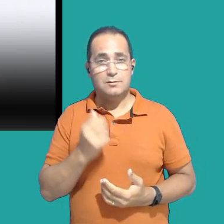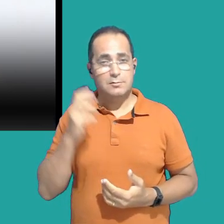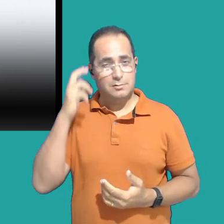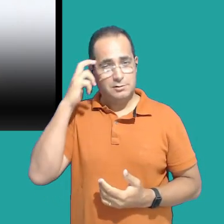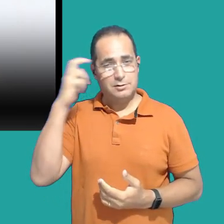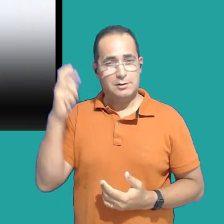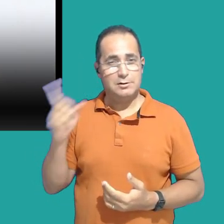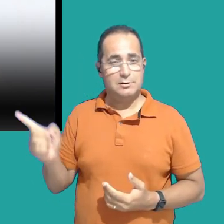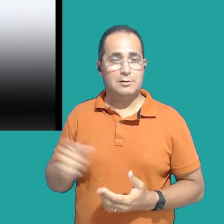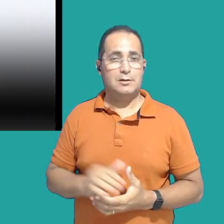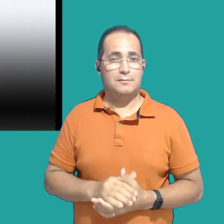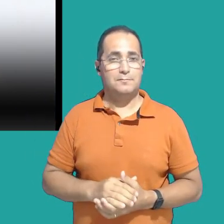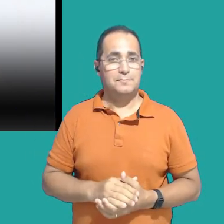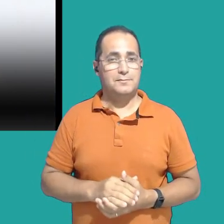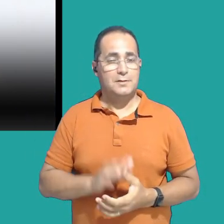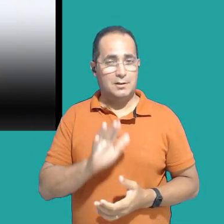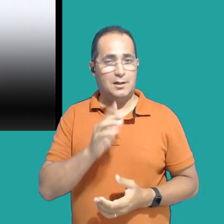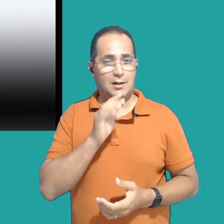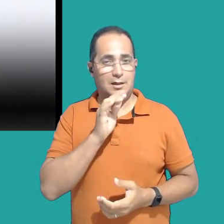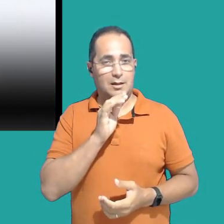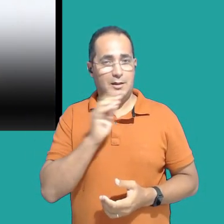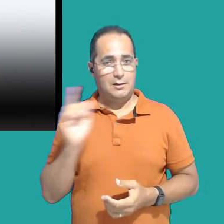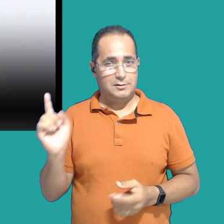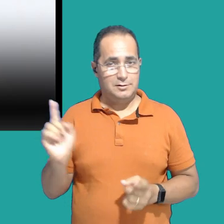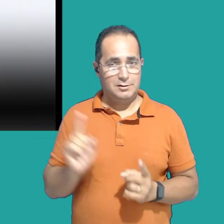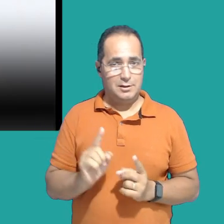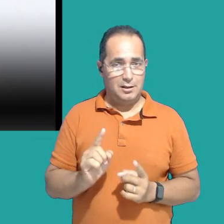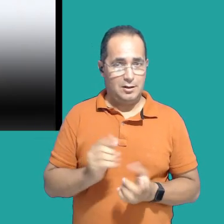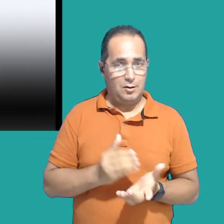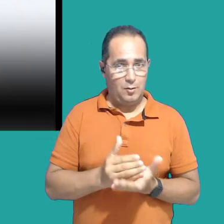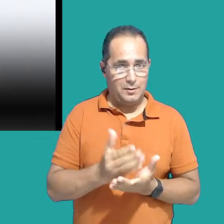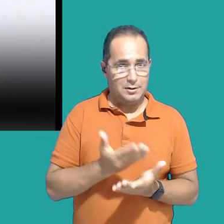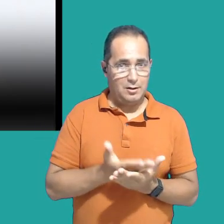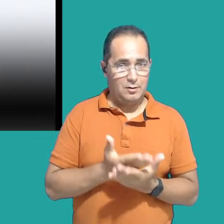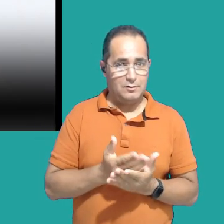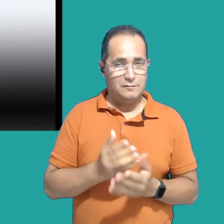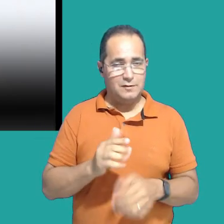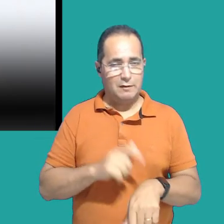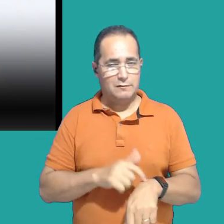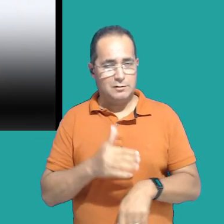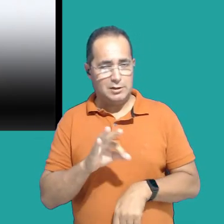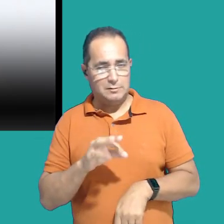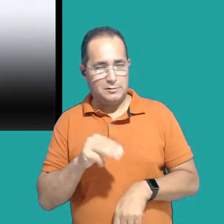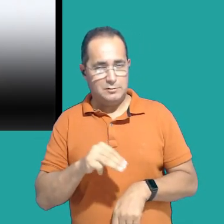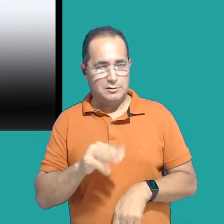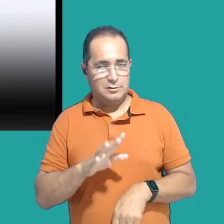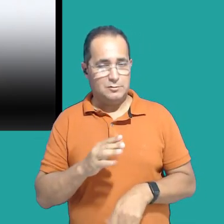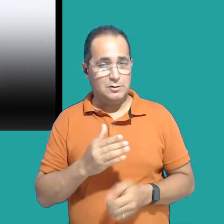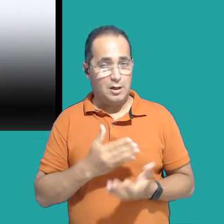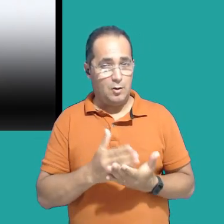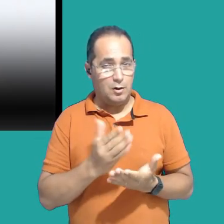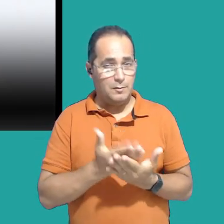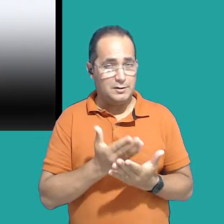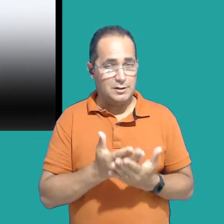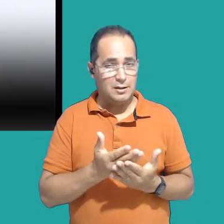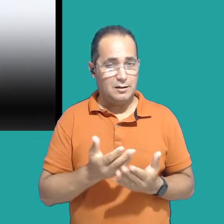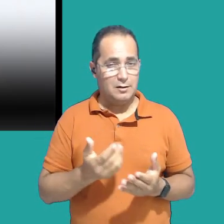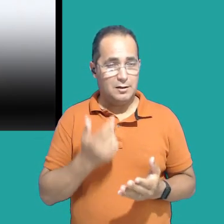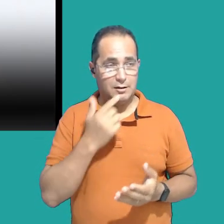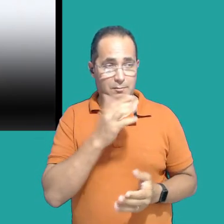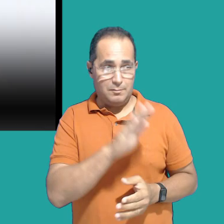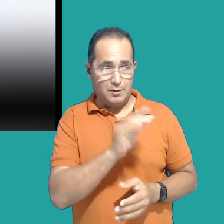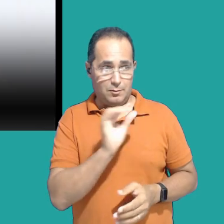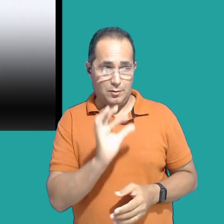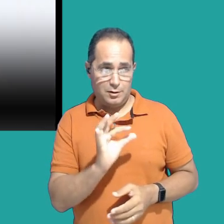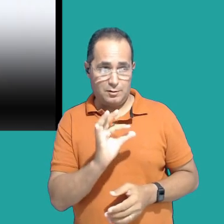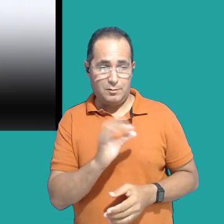achei inteligente da parte dela, que ela chegava no início da aula, ficava uns 10 minutinhos, quando a aula começava, eu